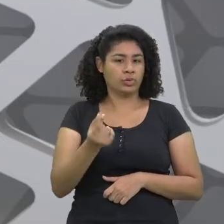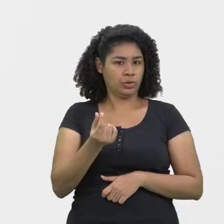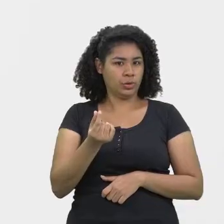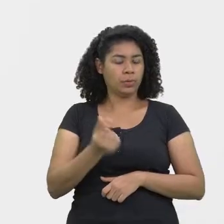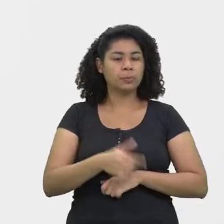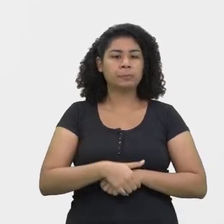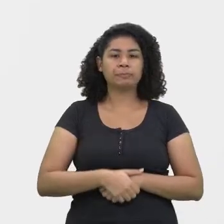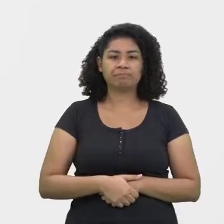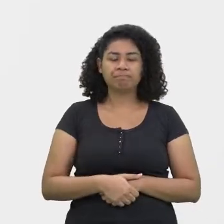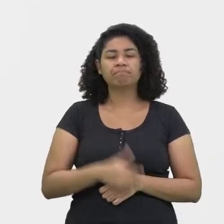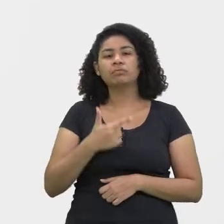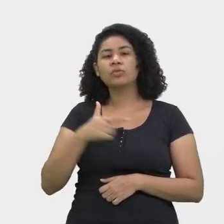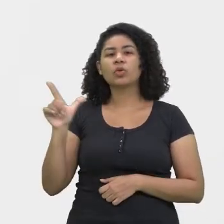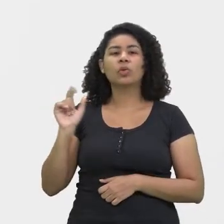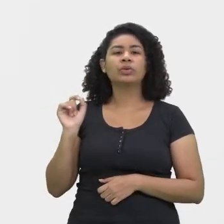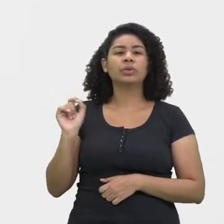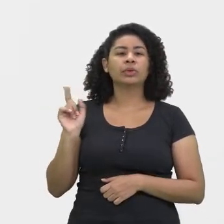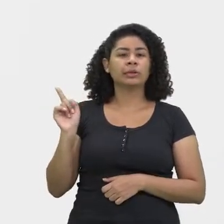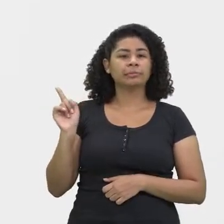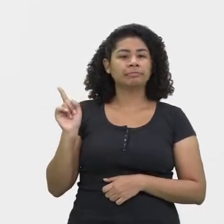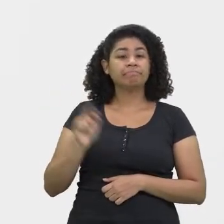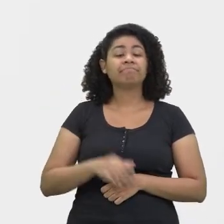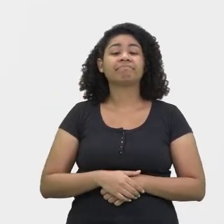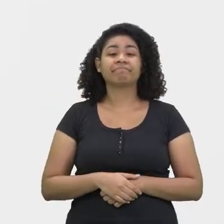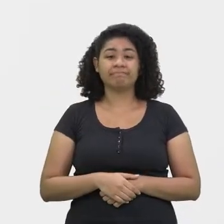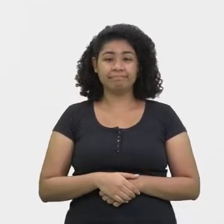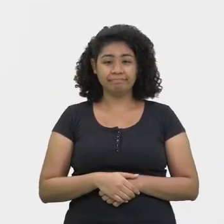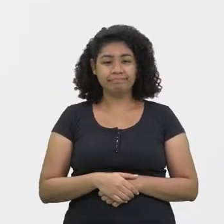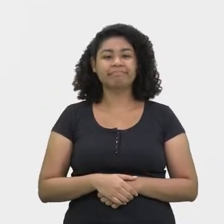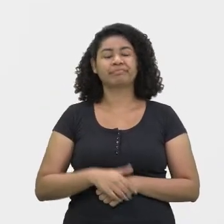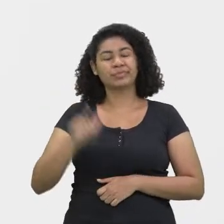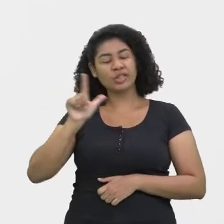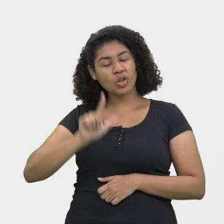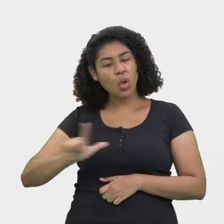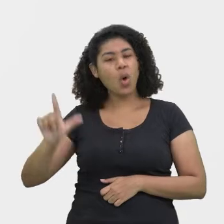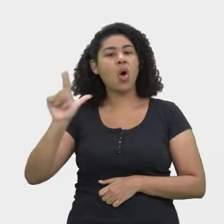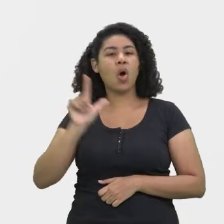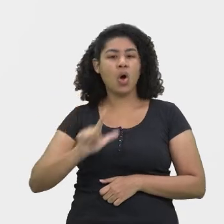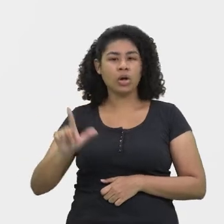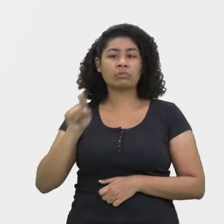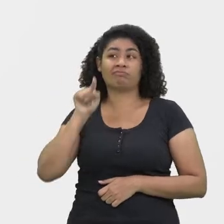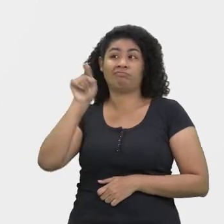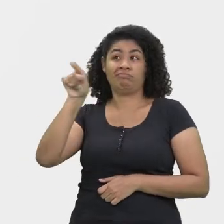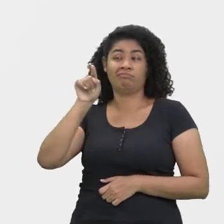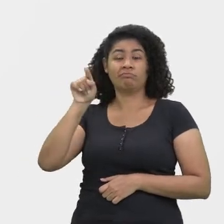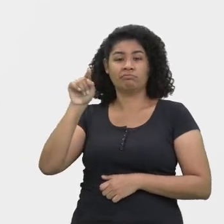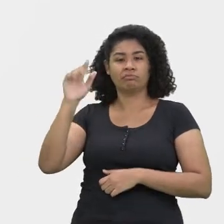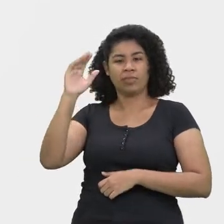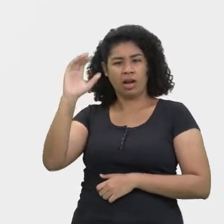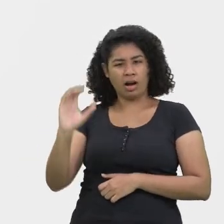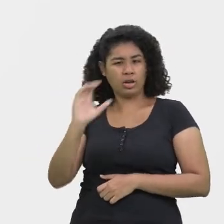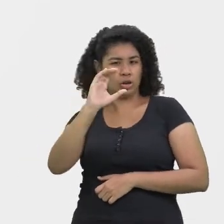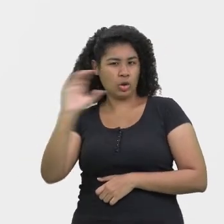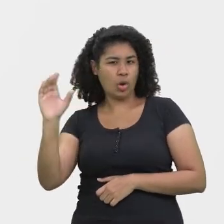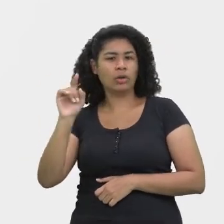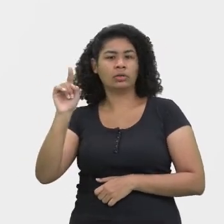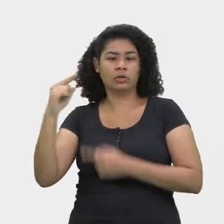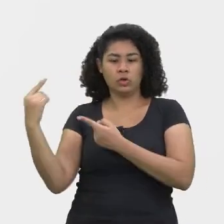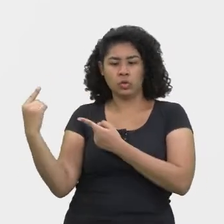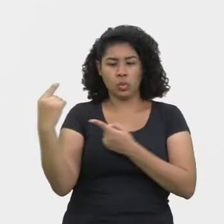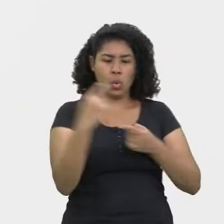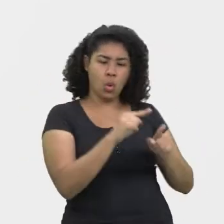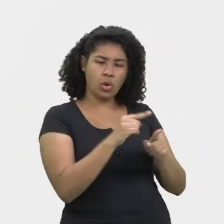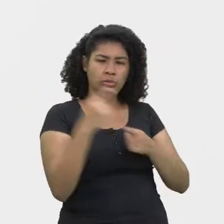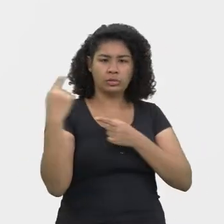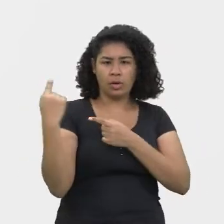calvinista. Continuando, nós vamos ter, claro que por sua vez, uma reação da Igreja Católica. Bem, se